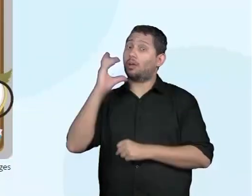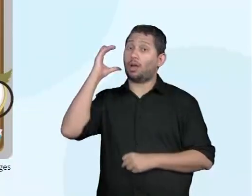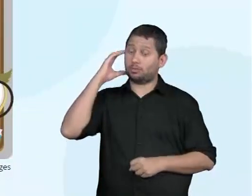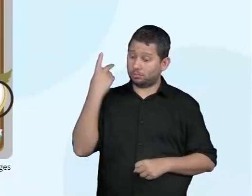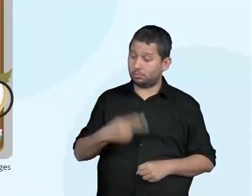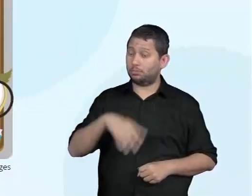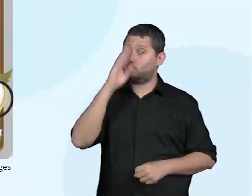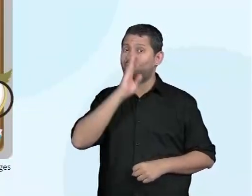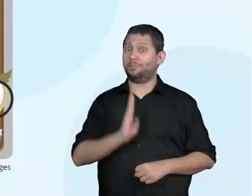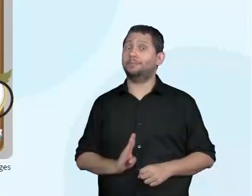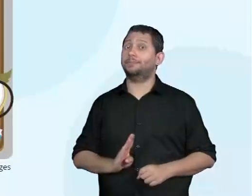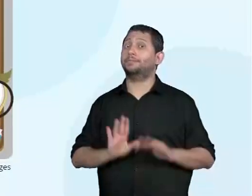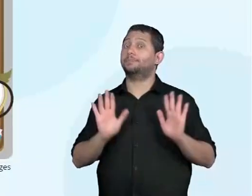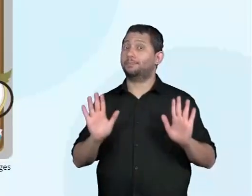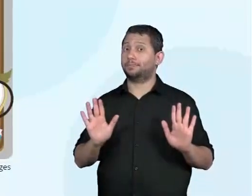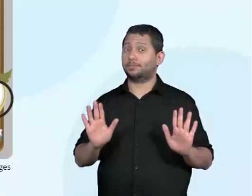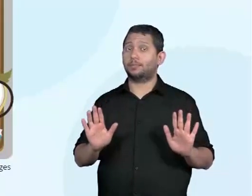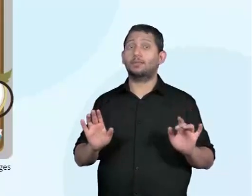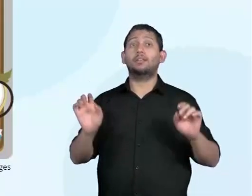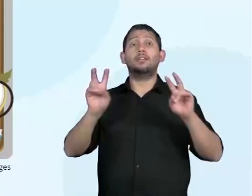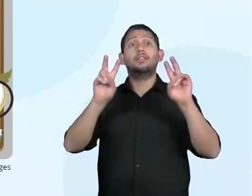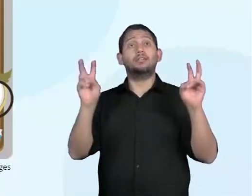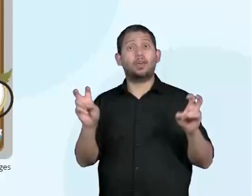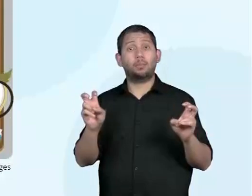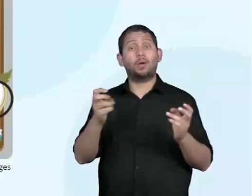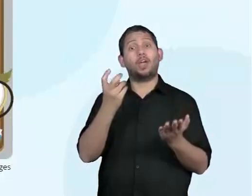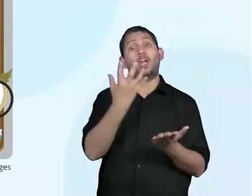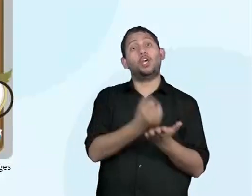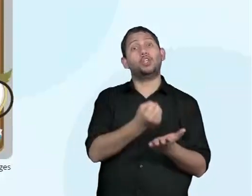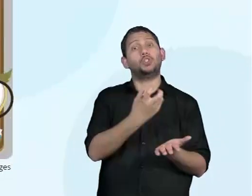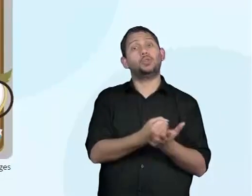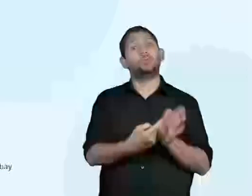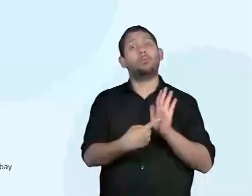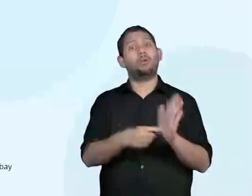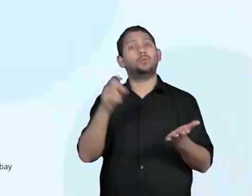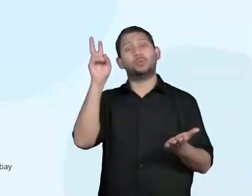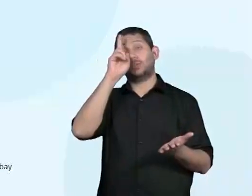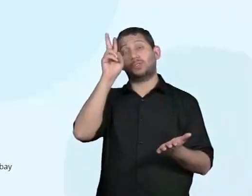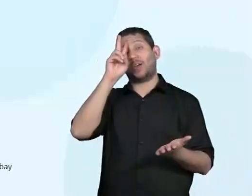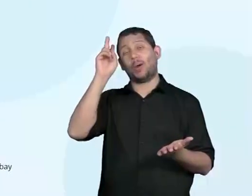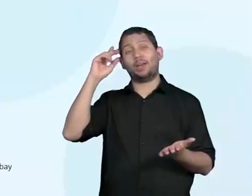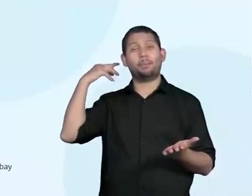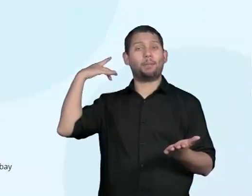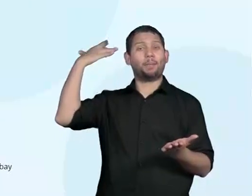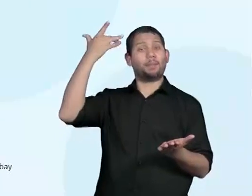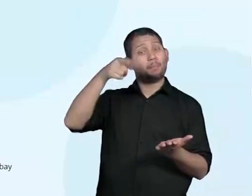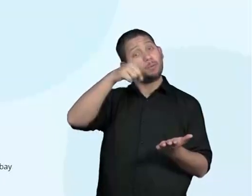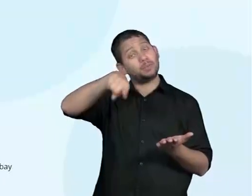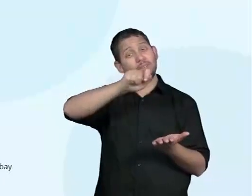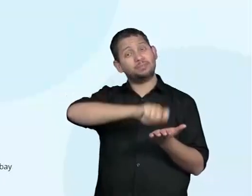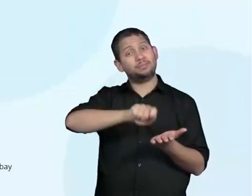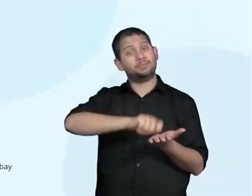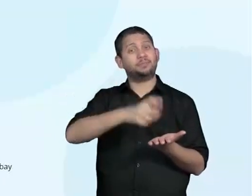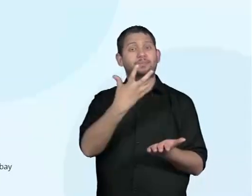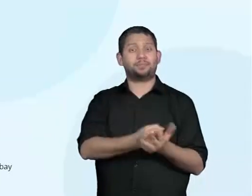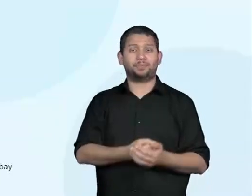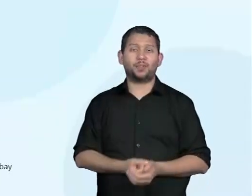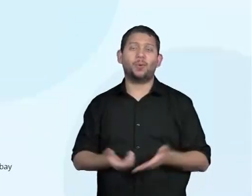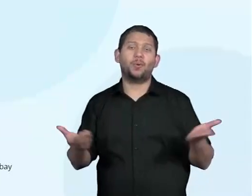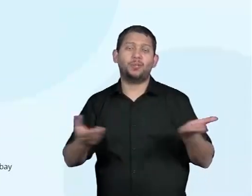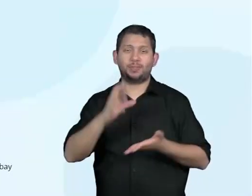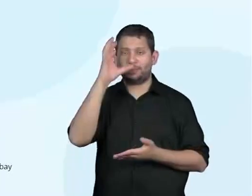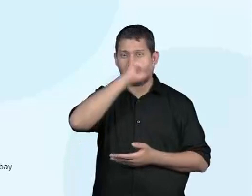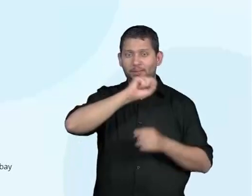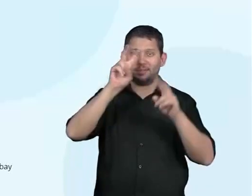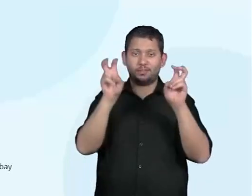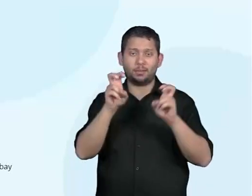nosso lapbook, ele tem o título de Registros da História. Hoje nós aprendemos o quê? Nós